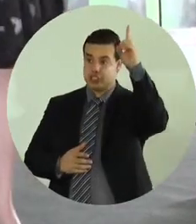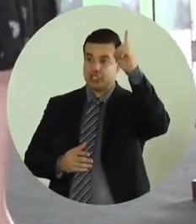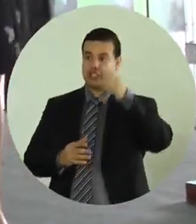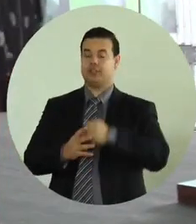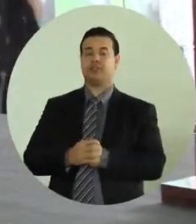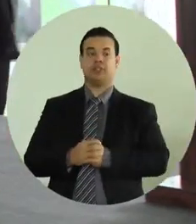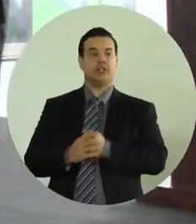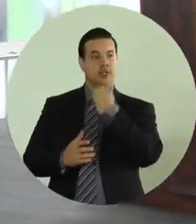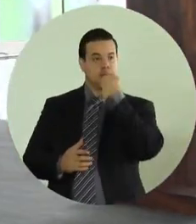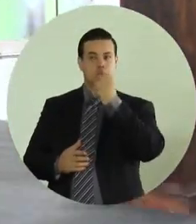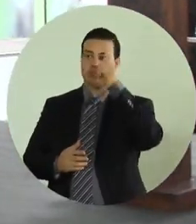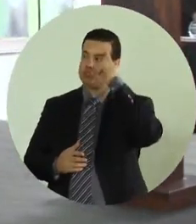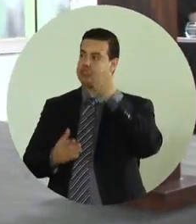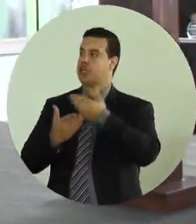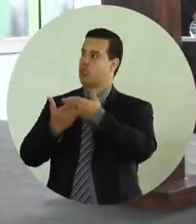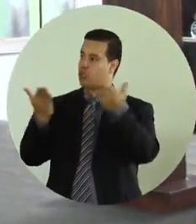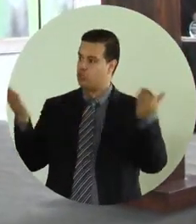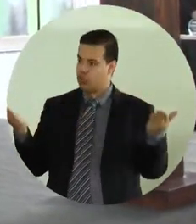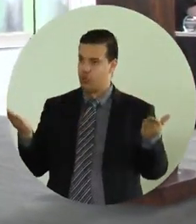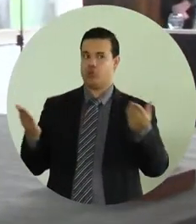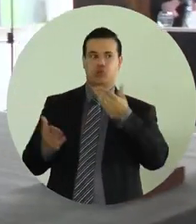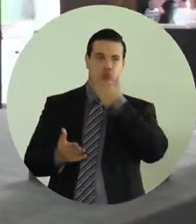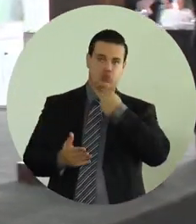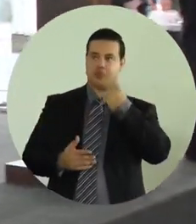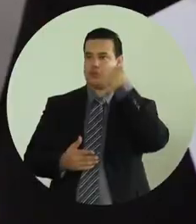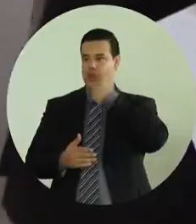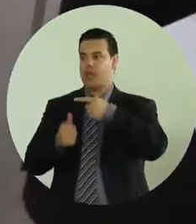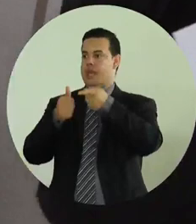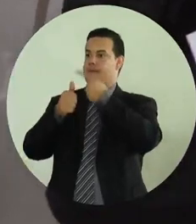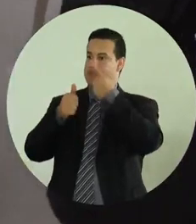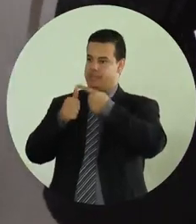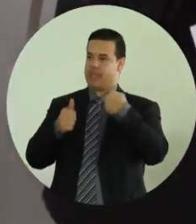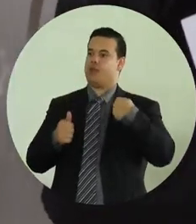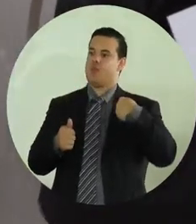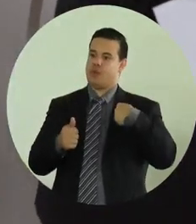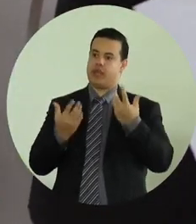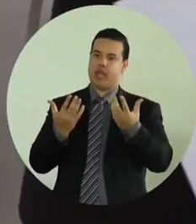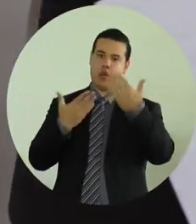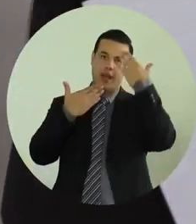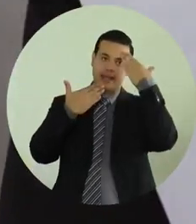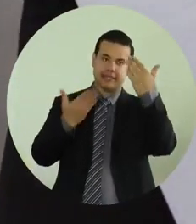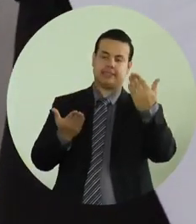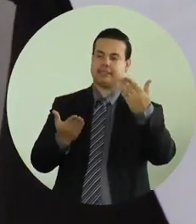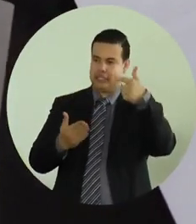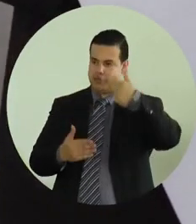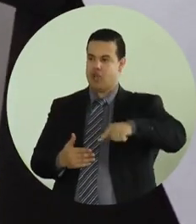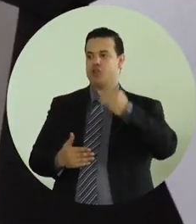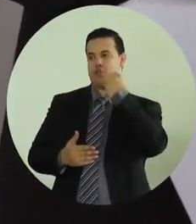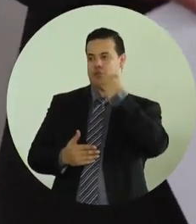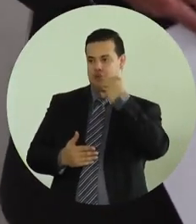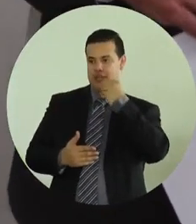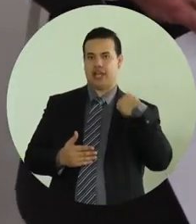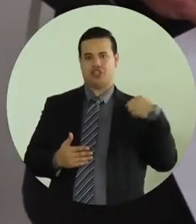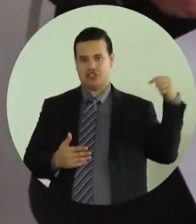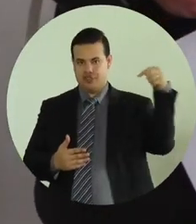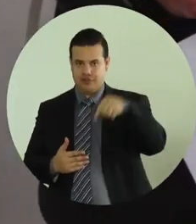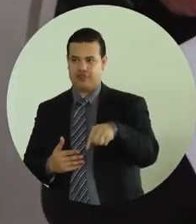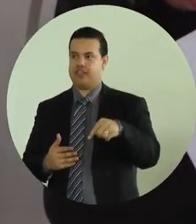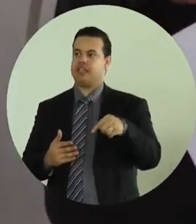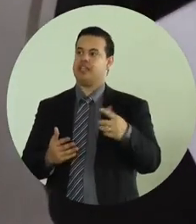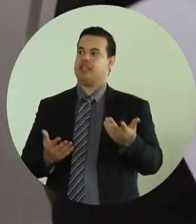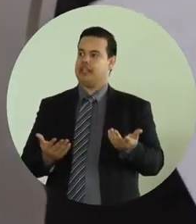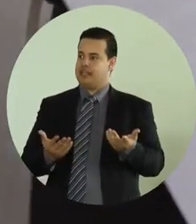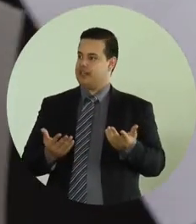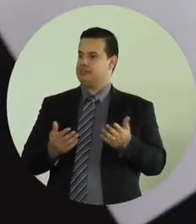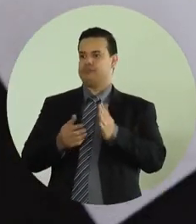Bom dia a todos, bom dia a todas. Primeiramente, quero agradecer mais uma vez pela oportunidade de presenciar tantas